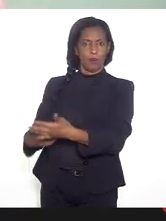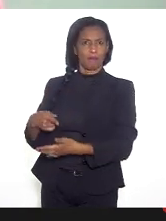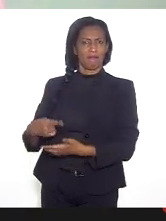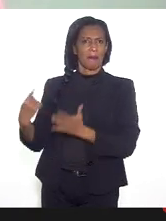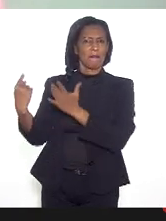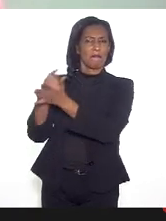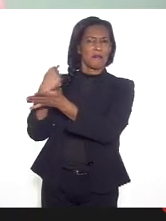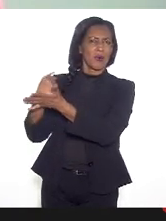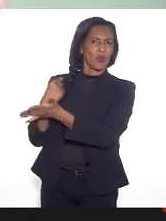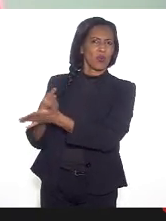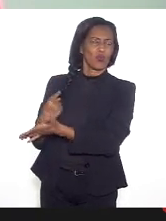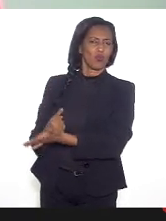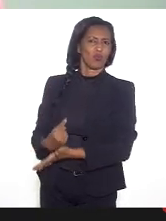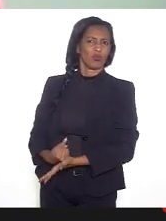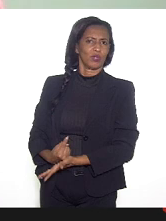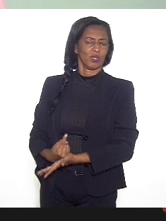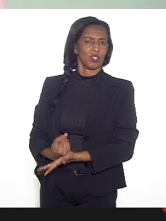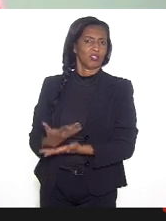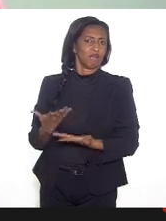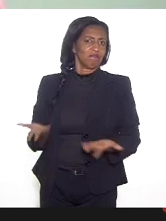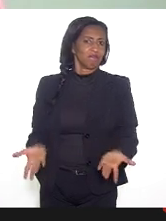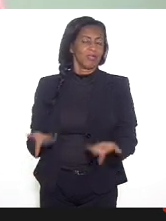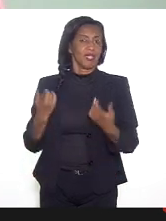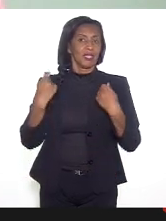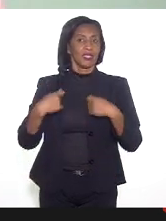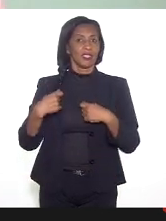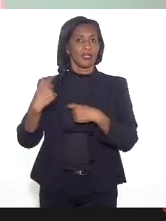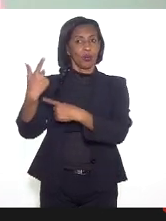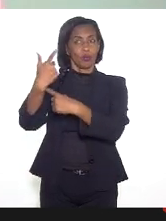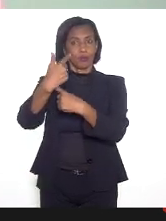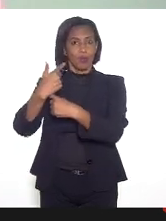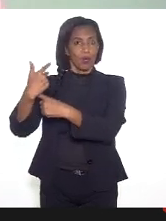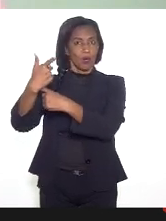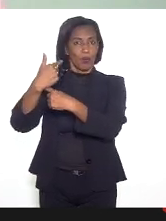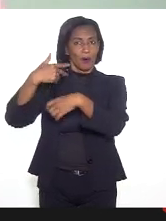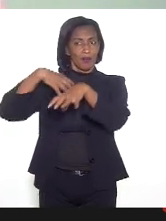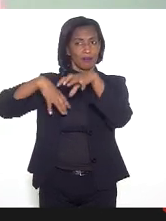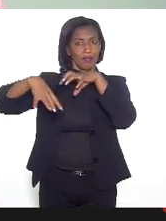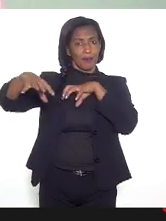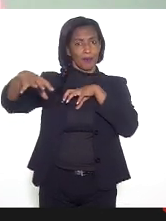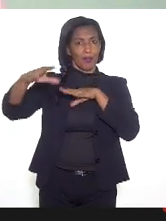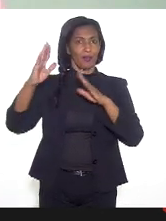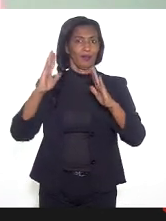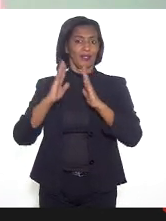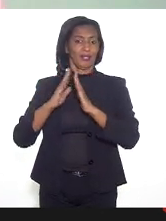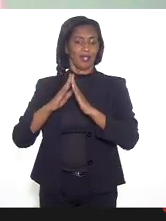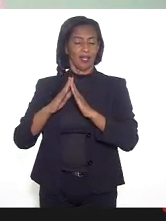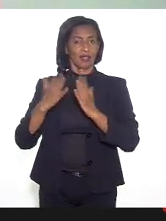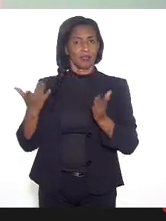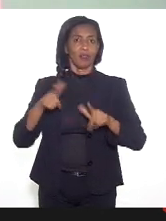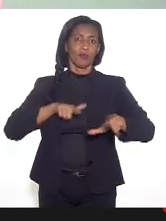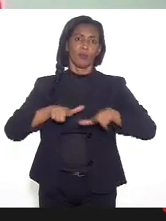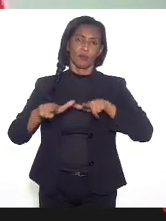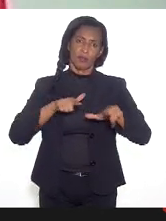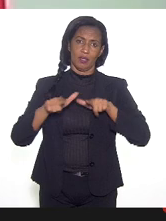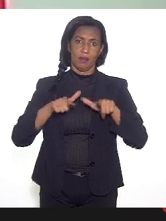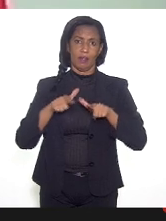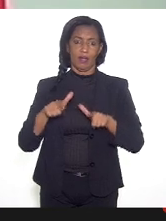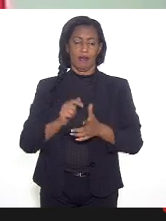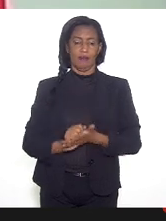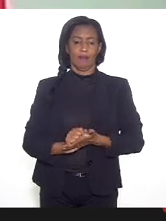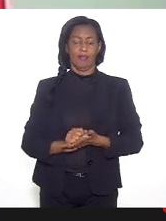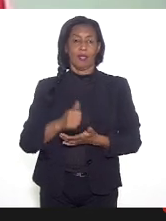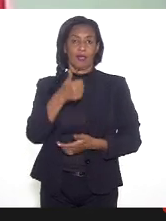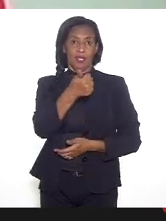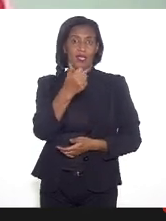várias perguntas e que efetivamente estão nos acompanhando, e que bom que estão nos acompanhando. Então, trabalhar com essa perspectiva que